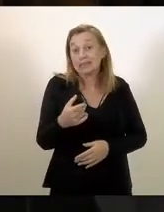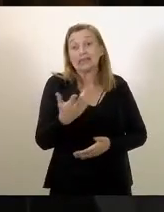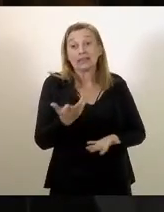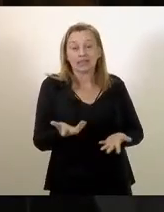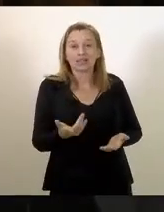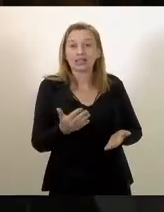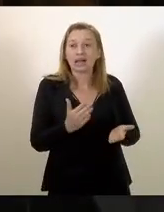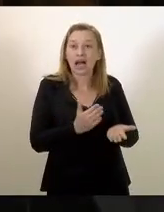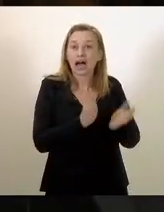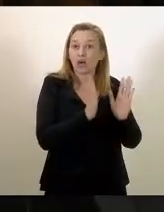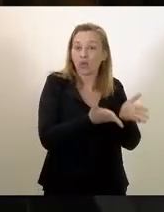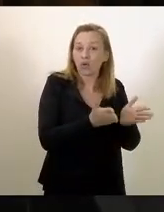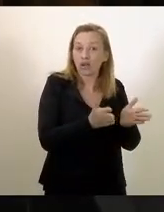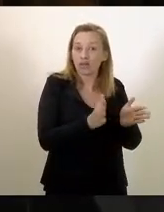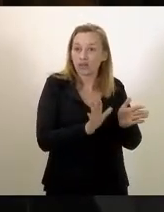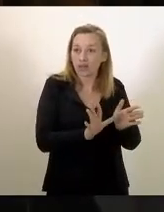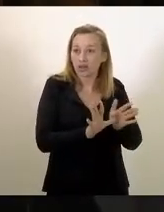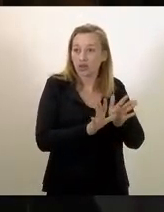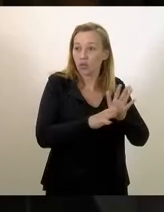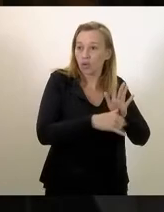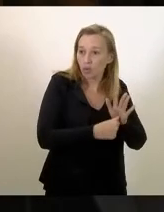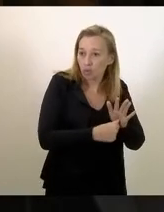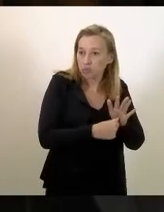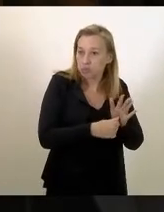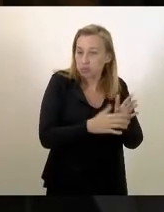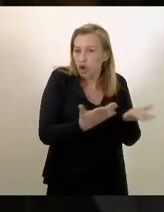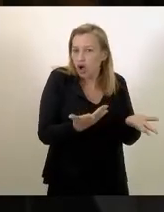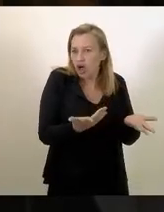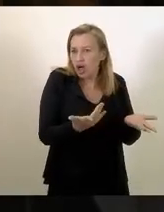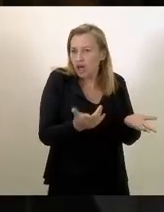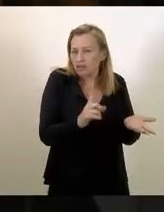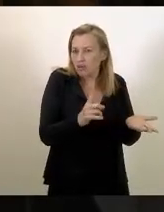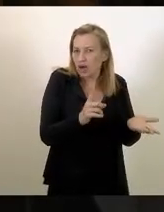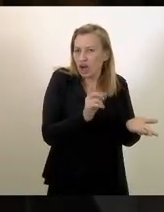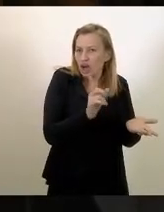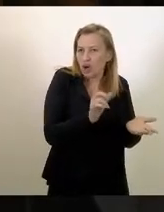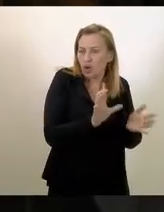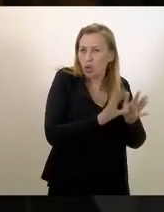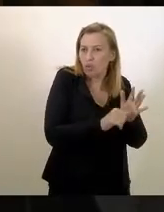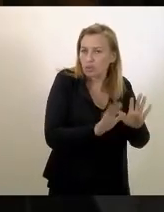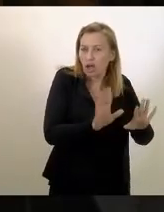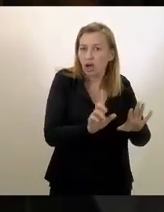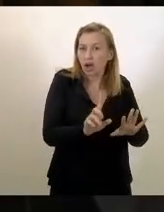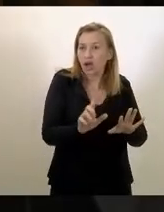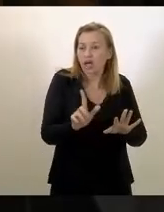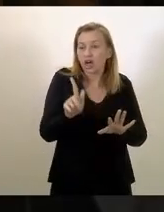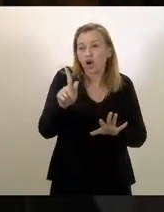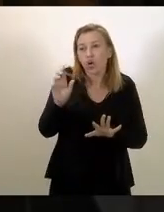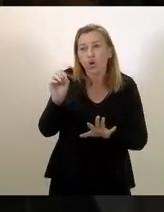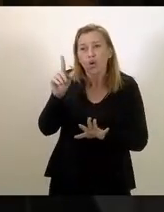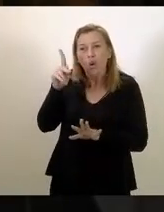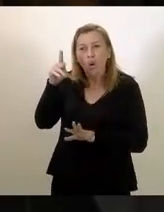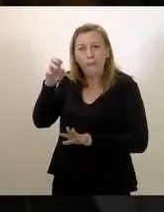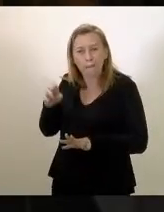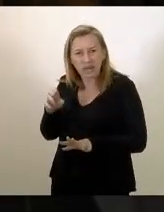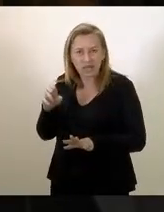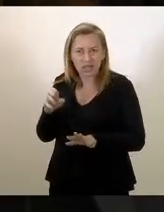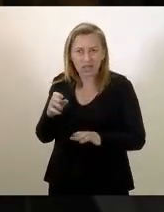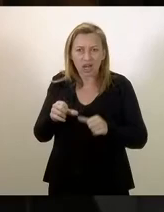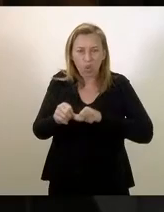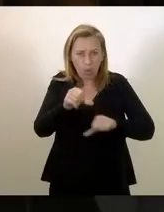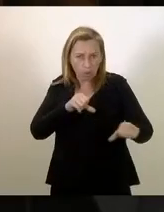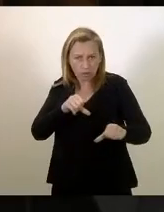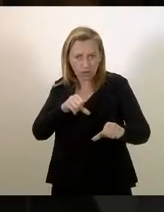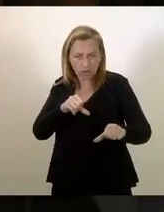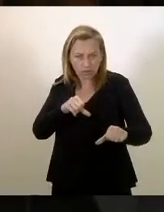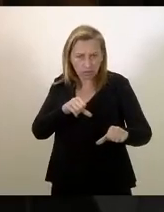partir daí vem o golpe que não seria nem golpe golpe você dá em cima dos adversários seria um contra golpe o golpe